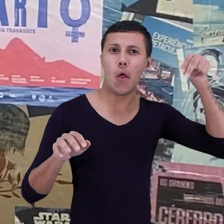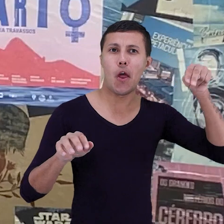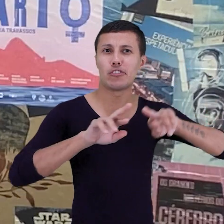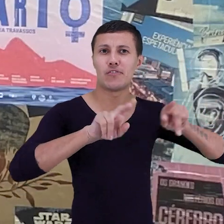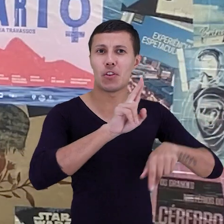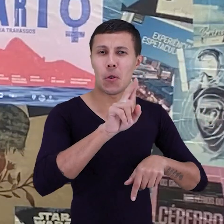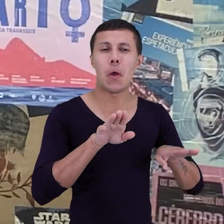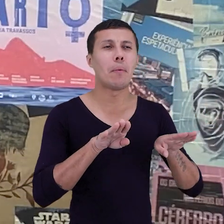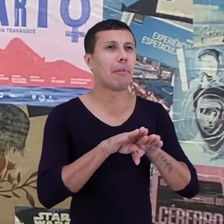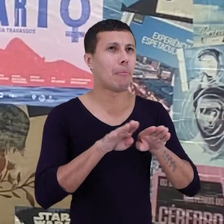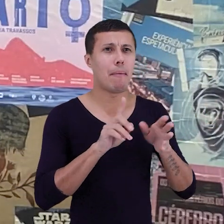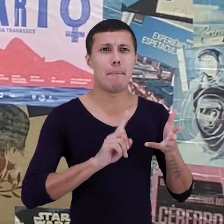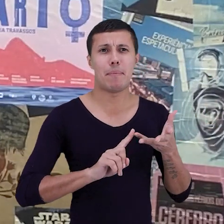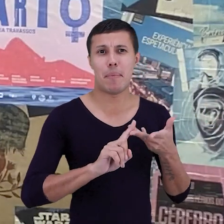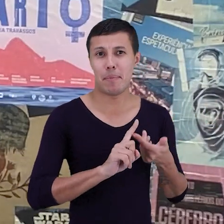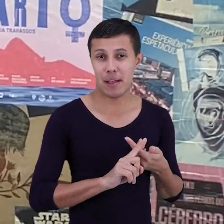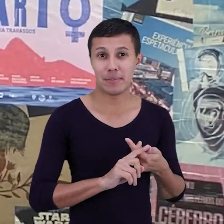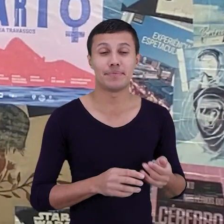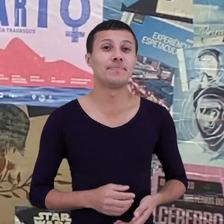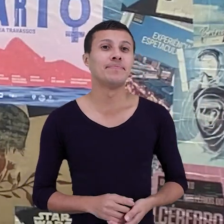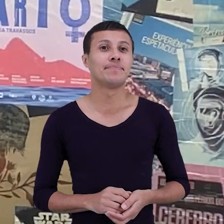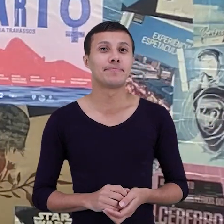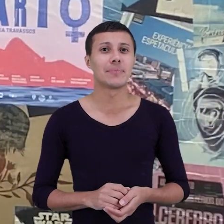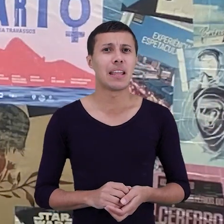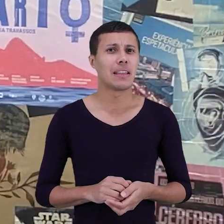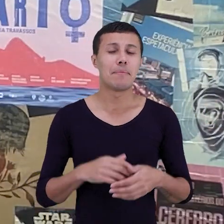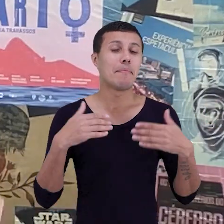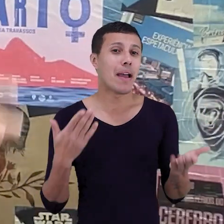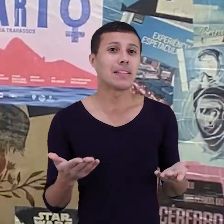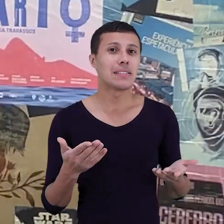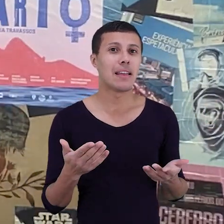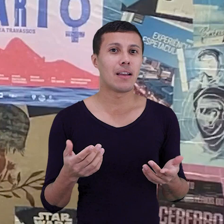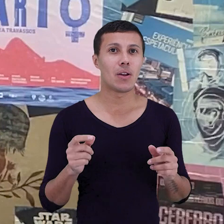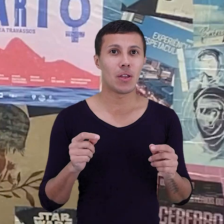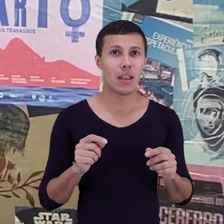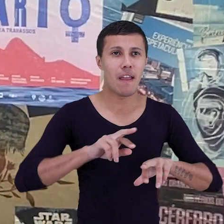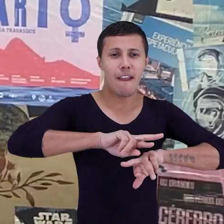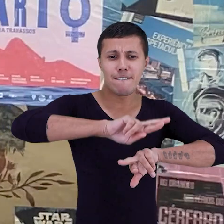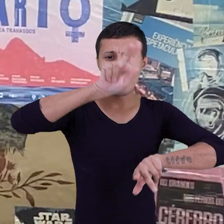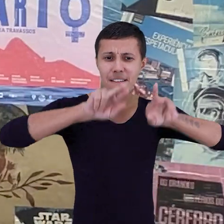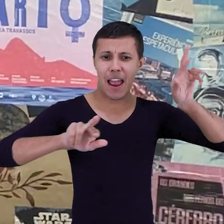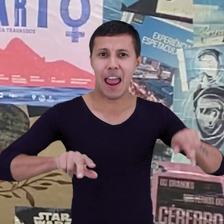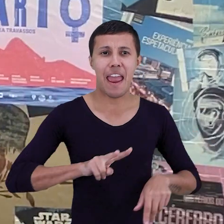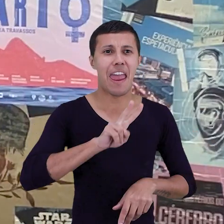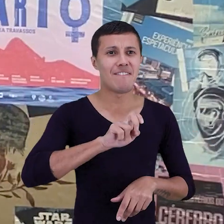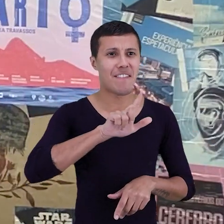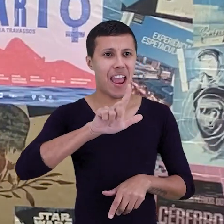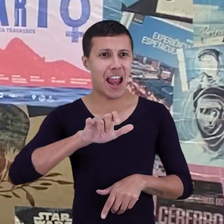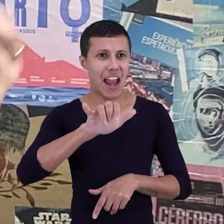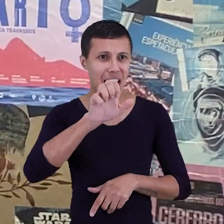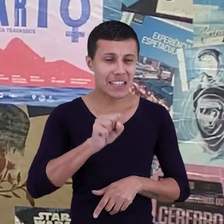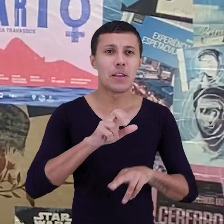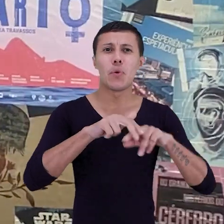tem? Jerimum Valley, aí no Nordeste também. Tem, assim, é uma variedade de valleys que